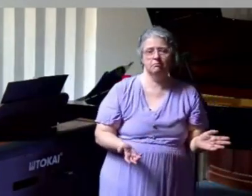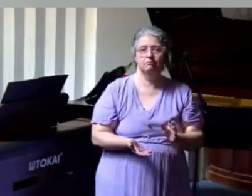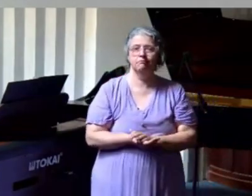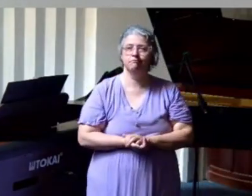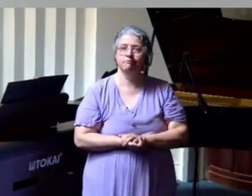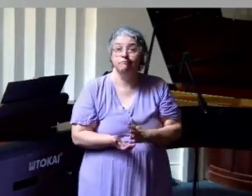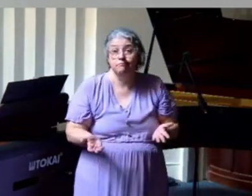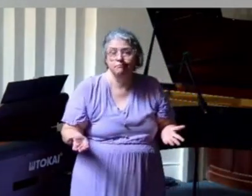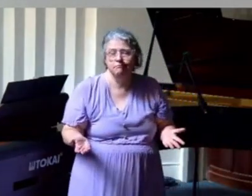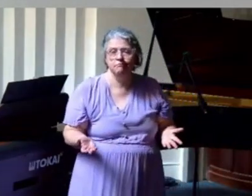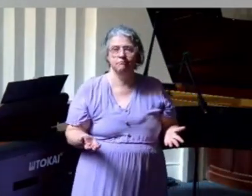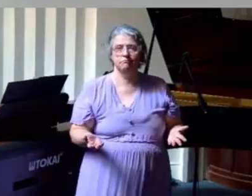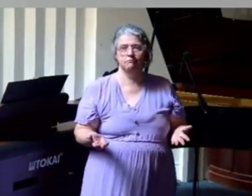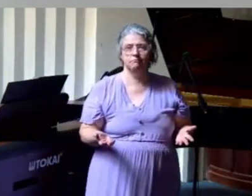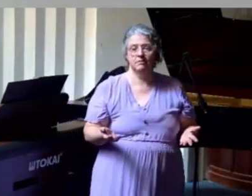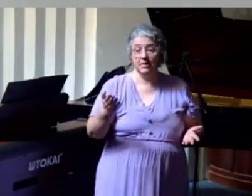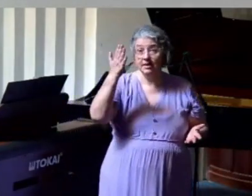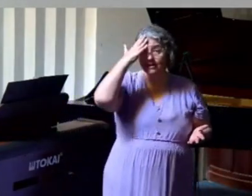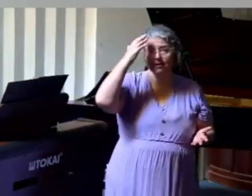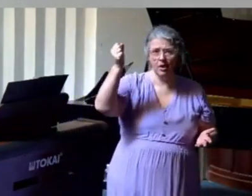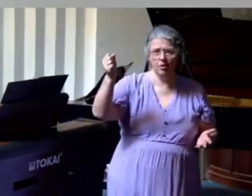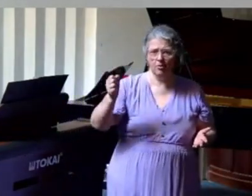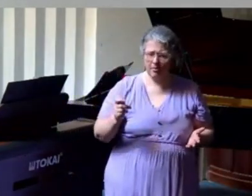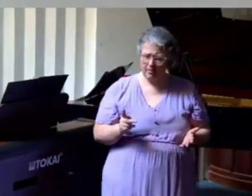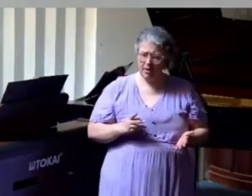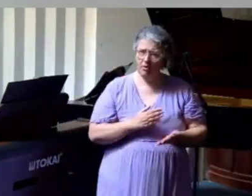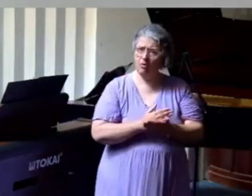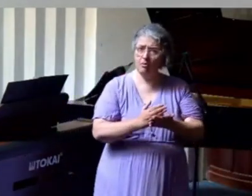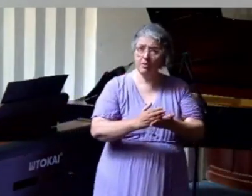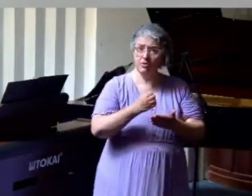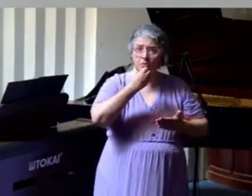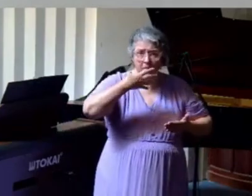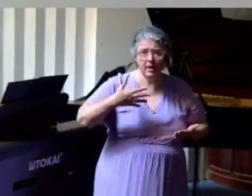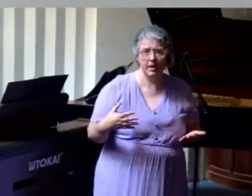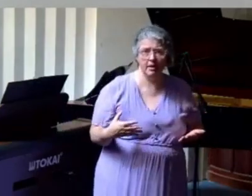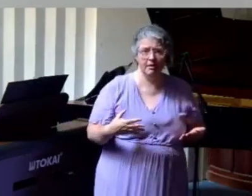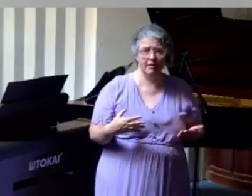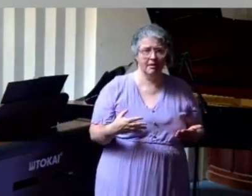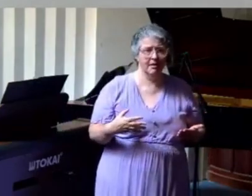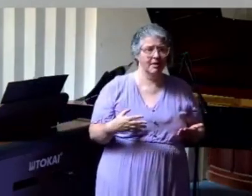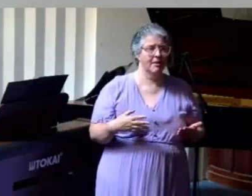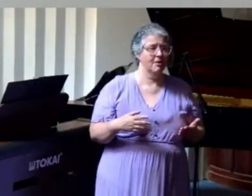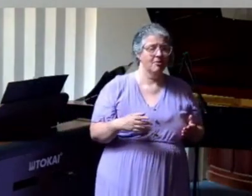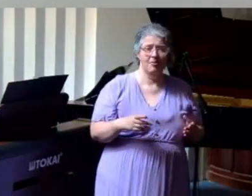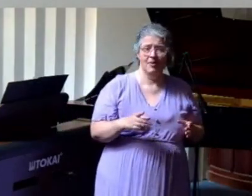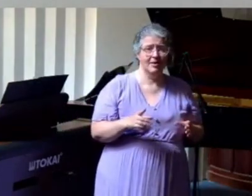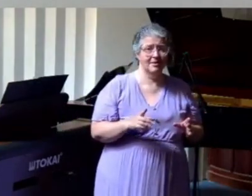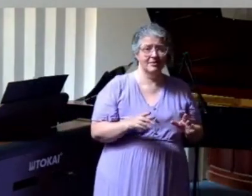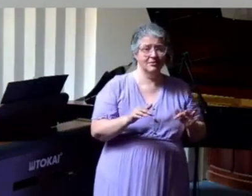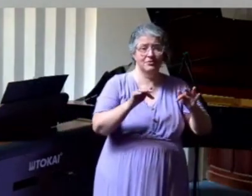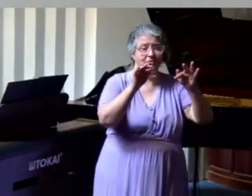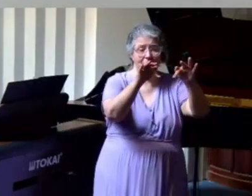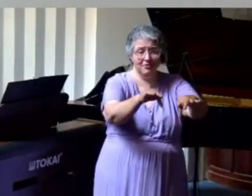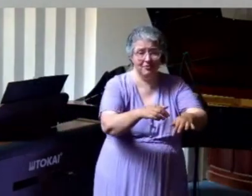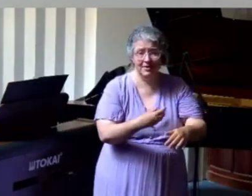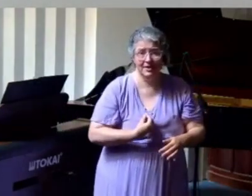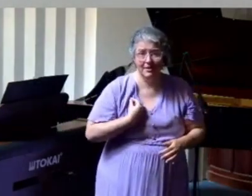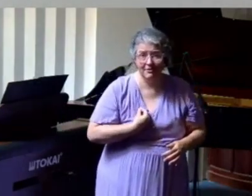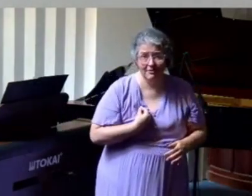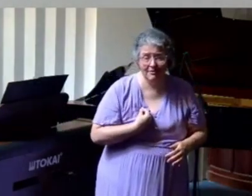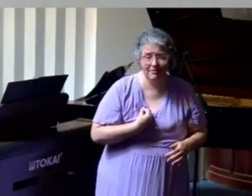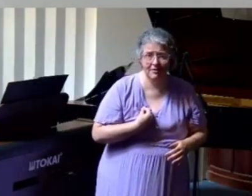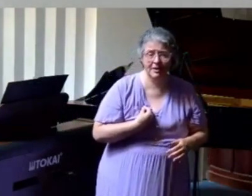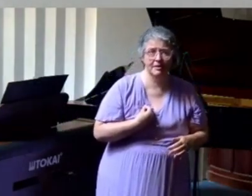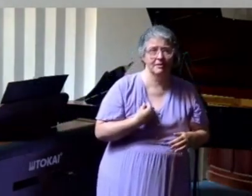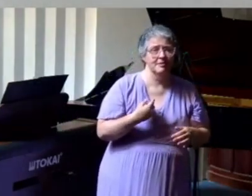bem, mas você sabe como ele terminou os seus dias sacrificando a outros deuses, meus